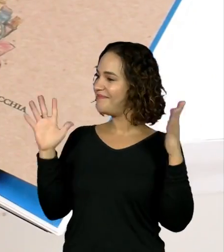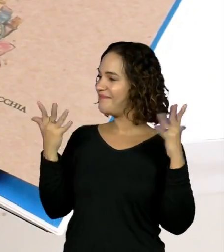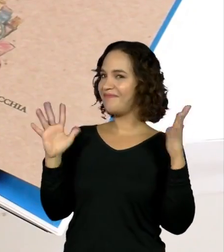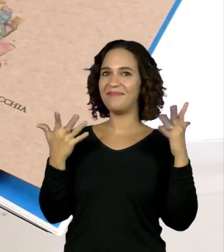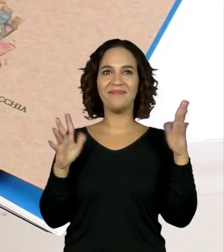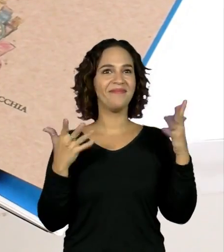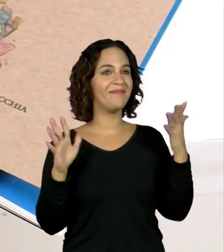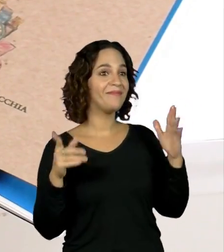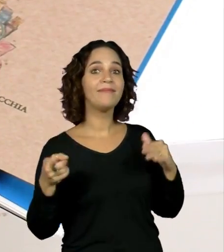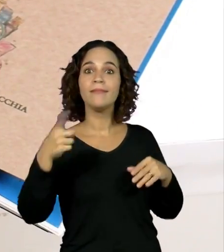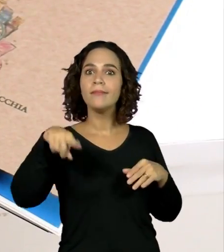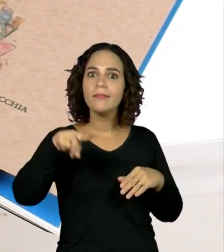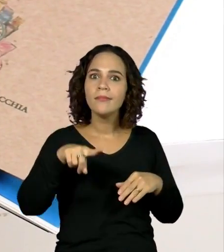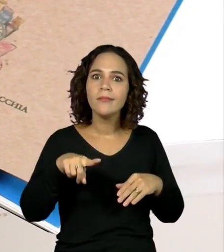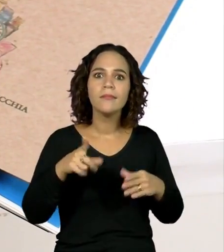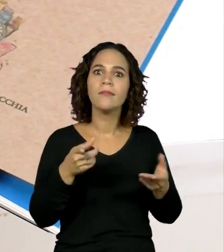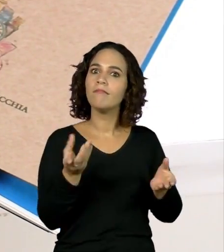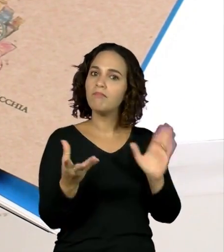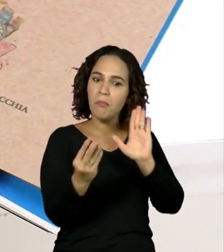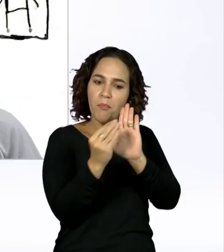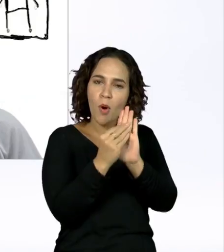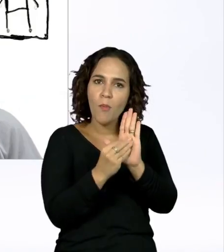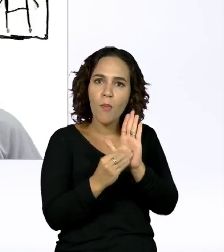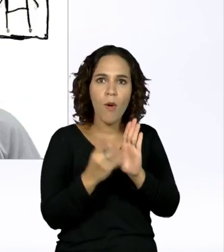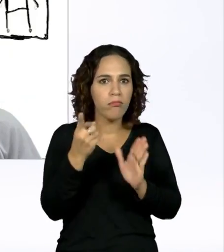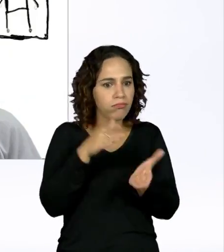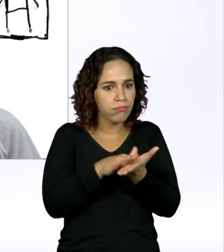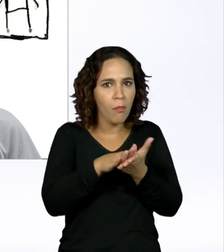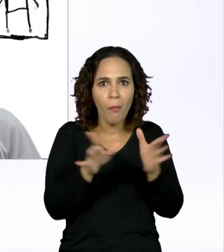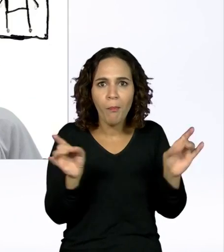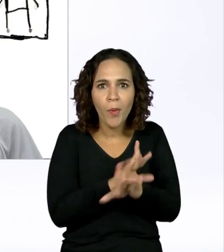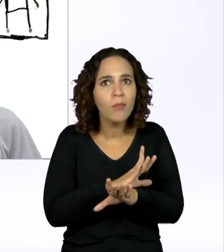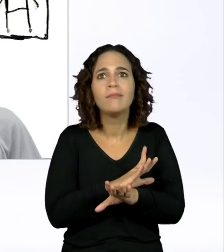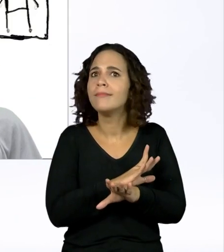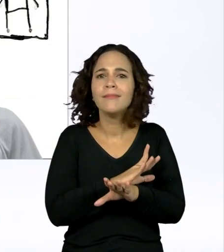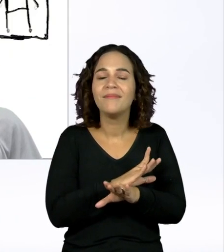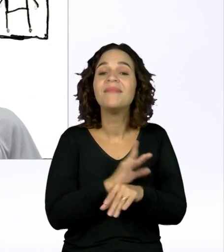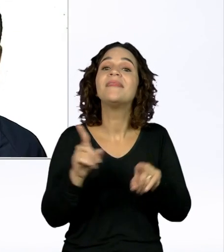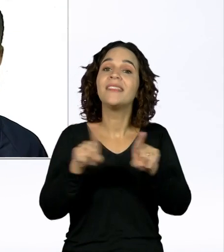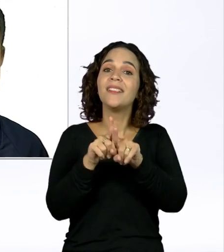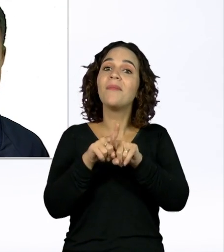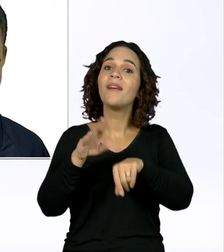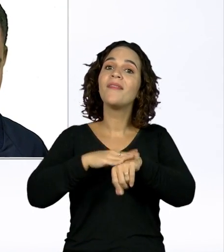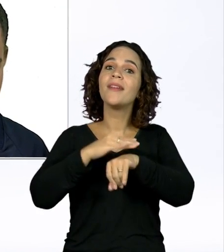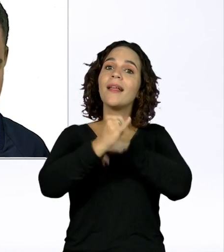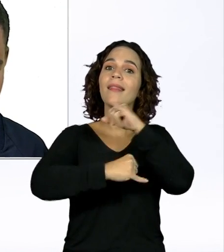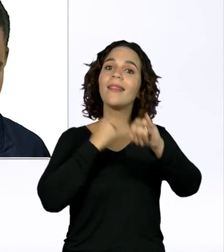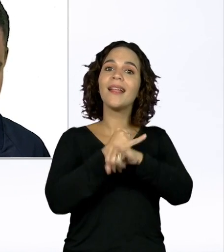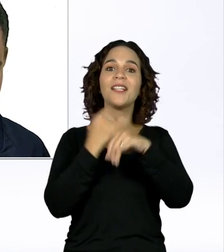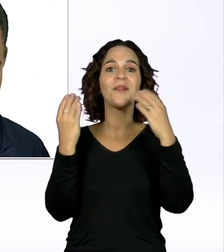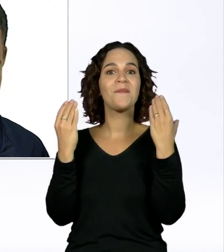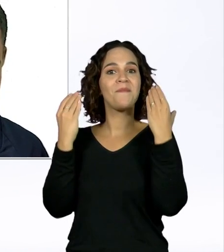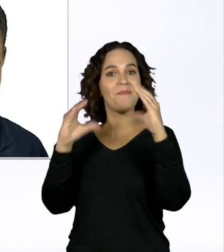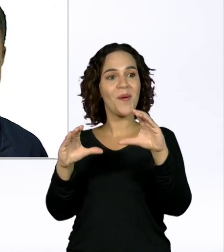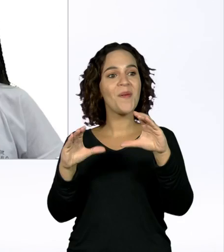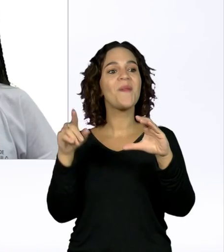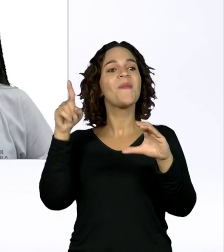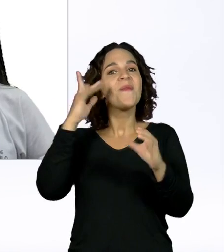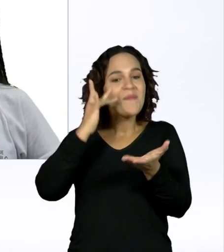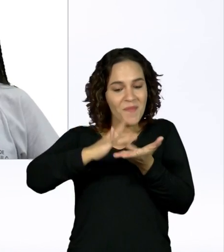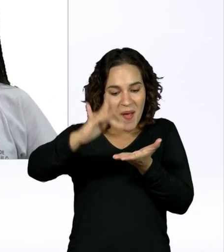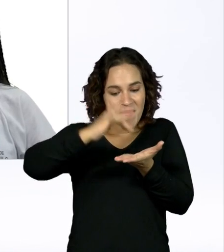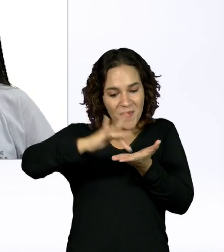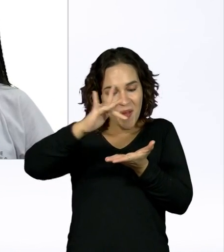E a produção não parou no livro impresso. Uma versão digital foi criada com os poemas